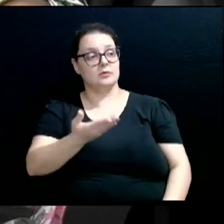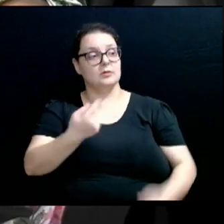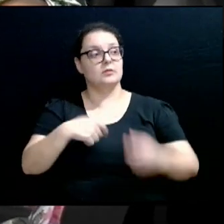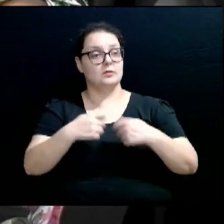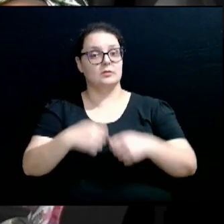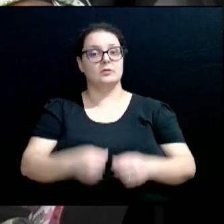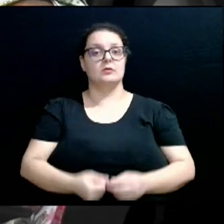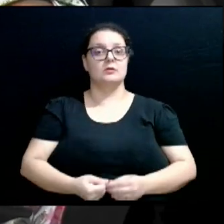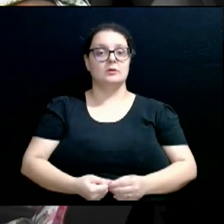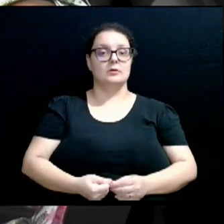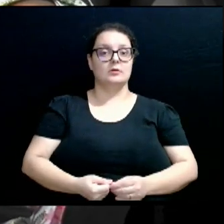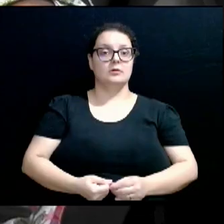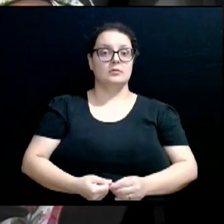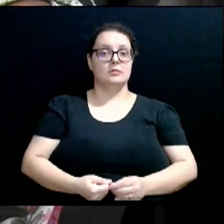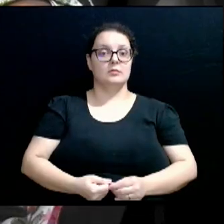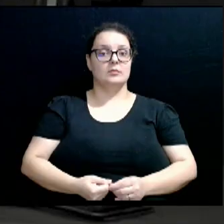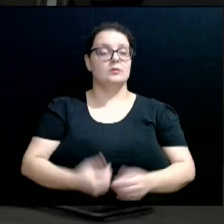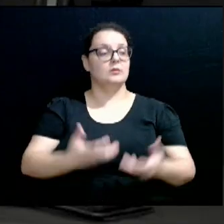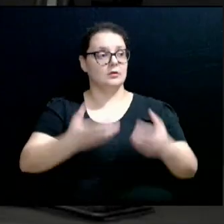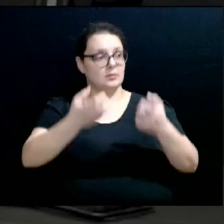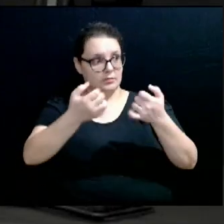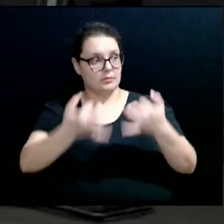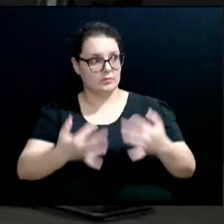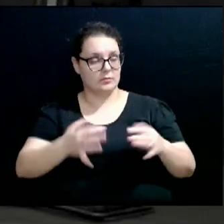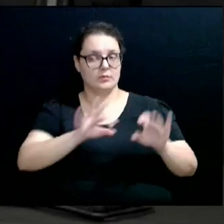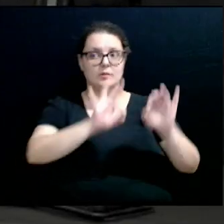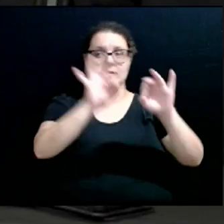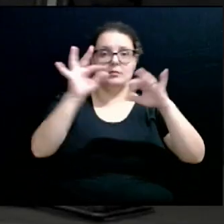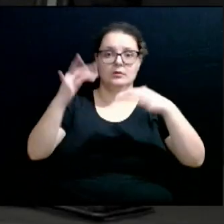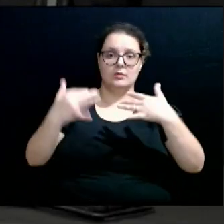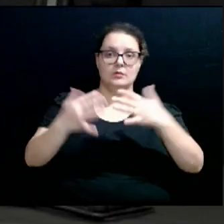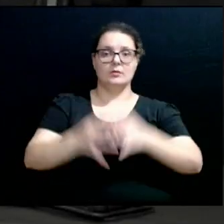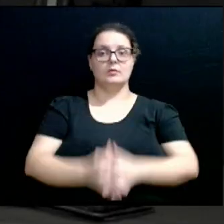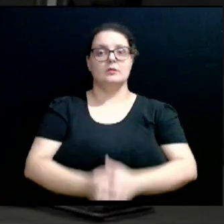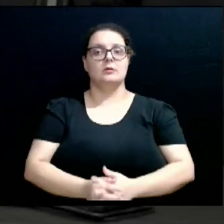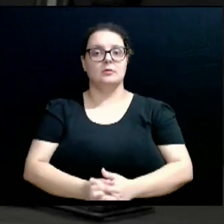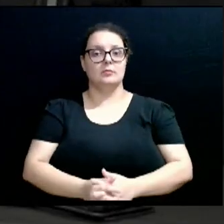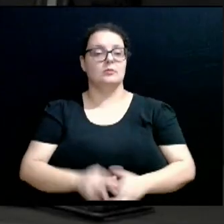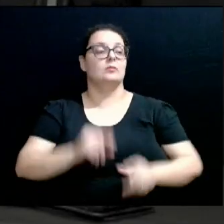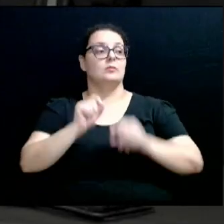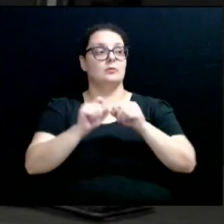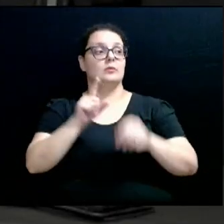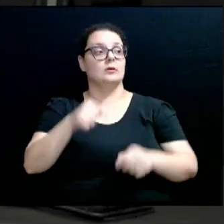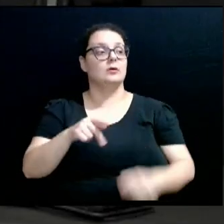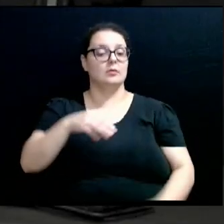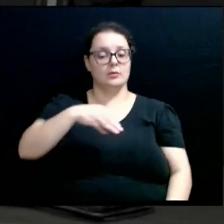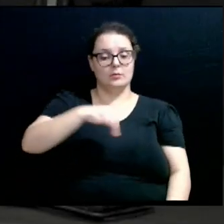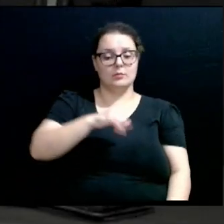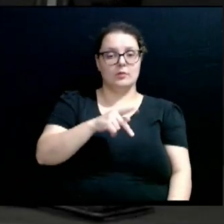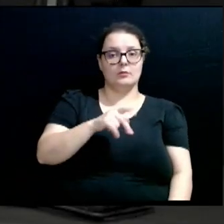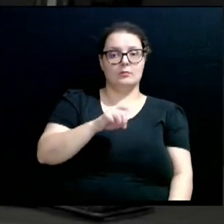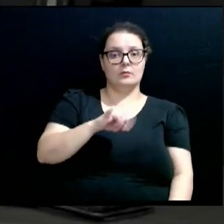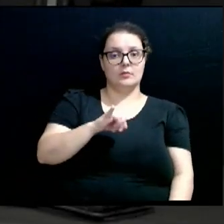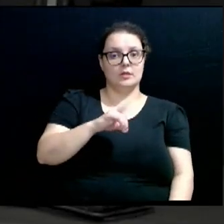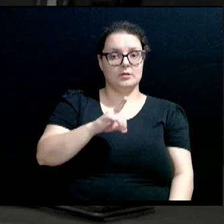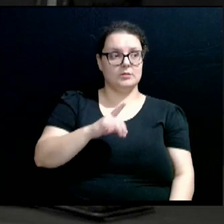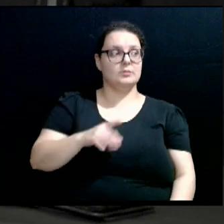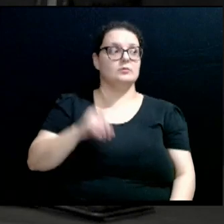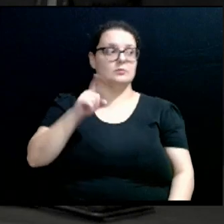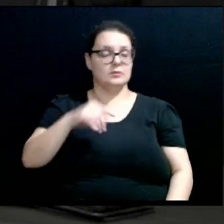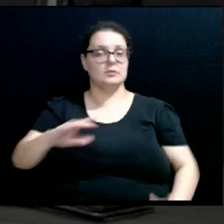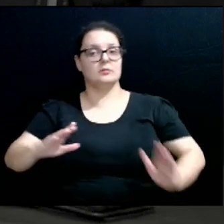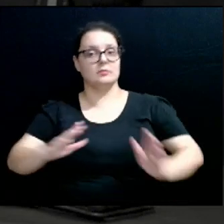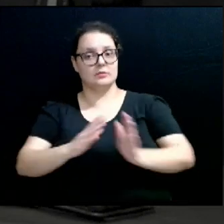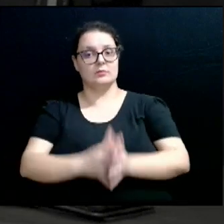que você explique para os nossos ouvintes, né, o que é o MIPID. Você está à frente do